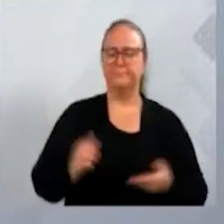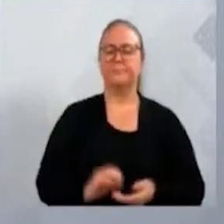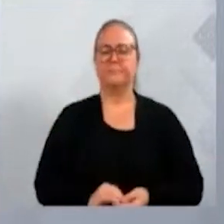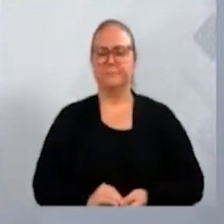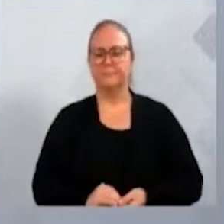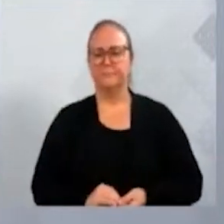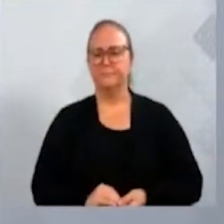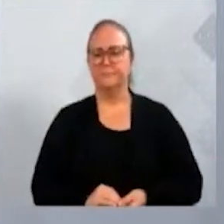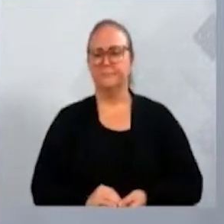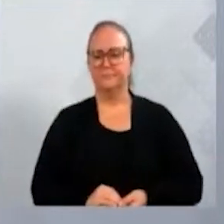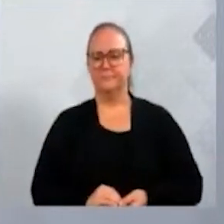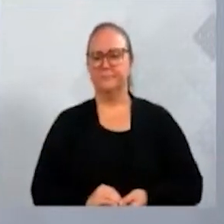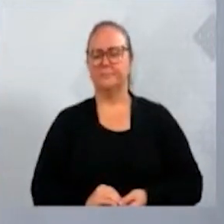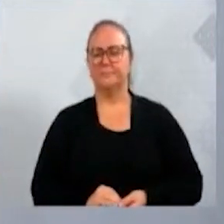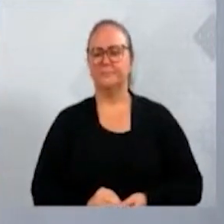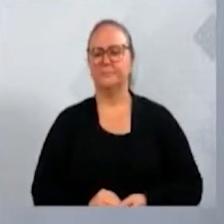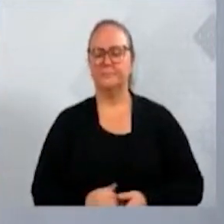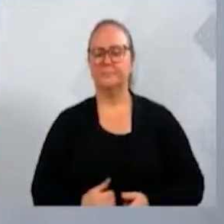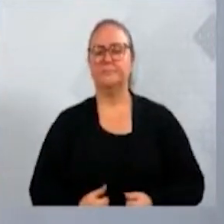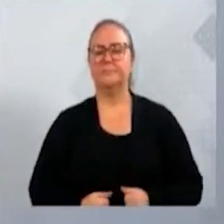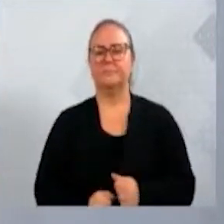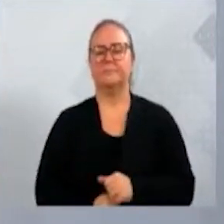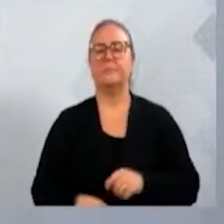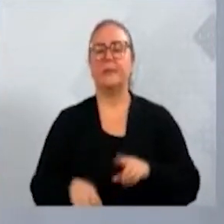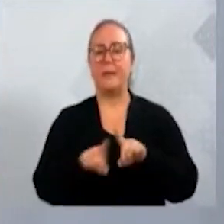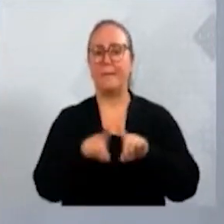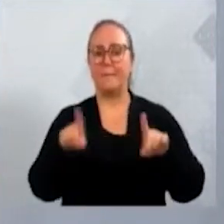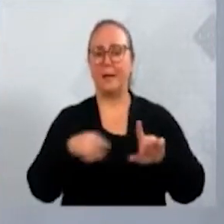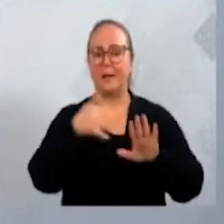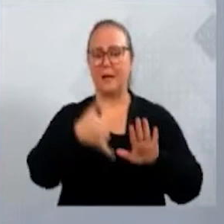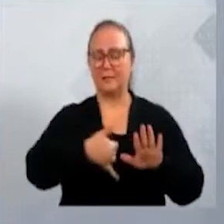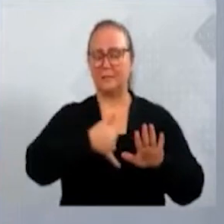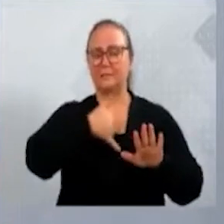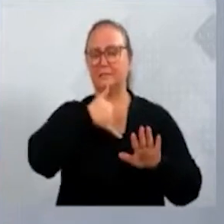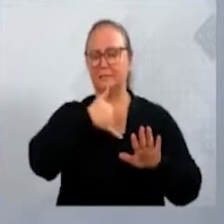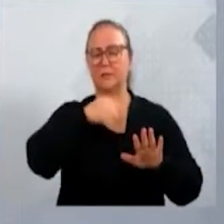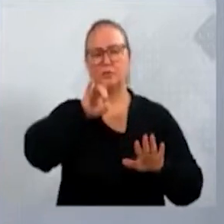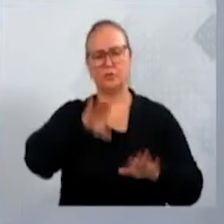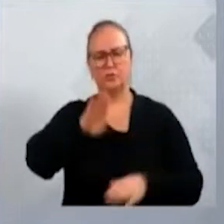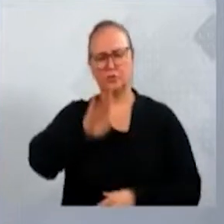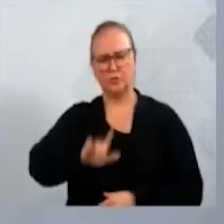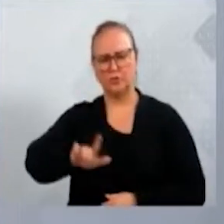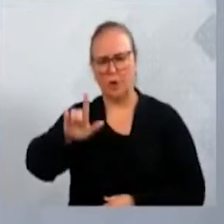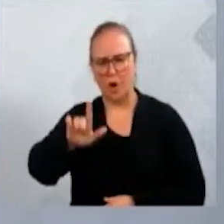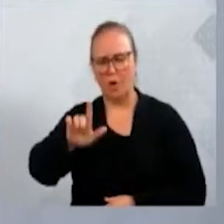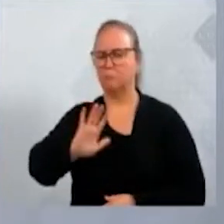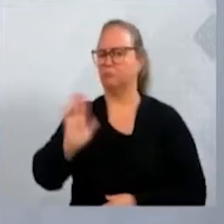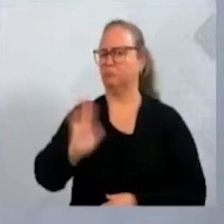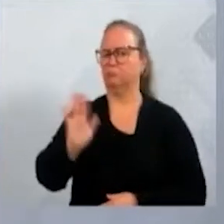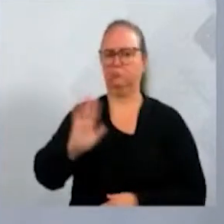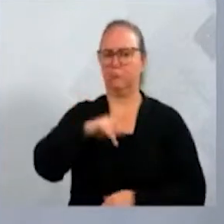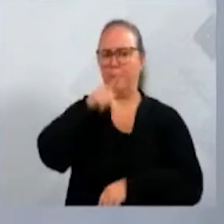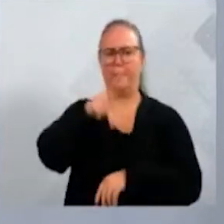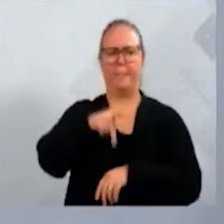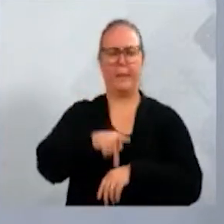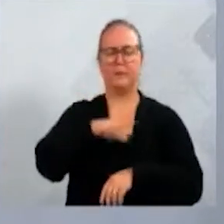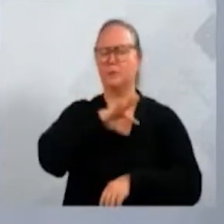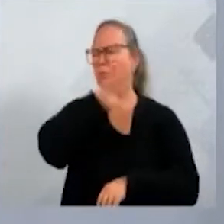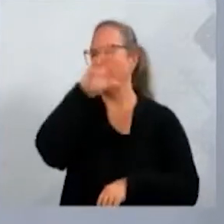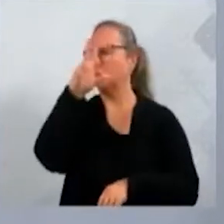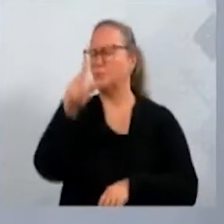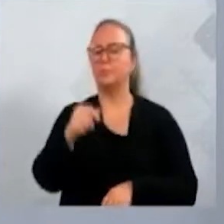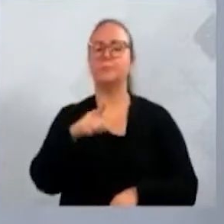nós temos não só na nossa cidade como em todo o país em todo lugar os bons